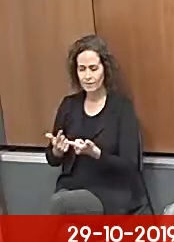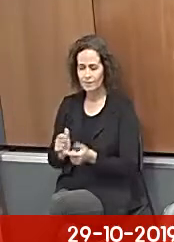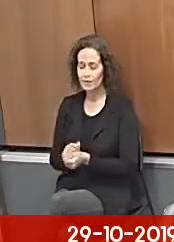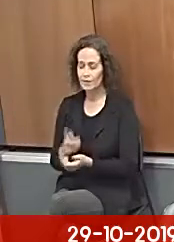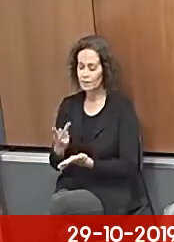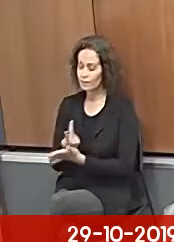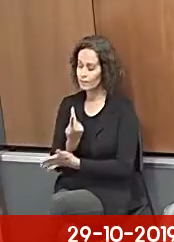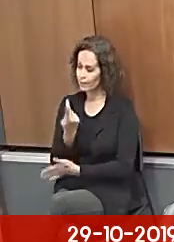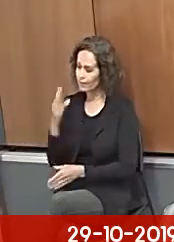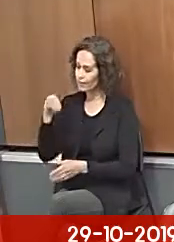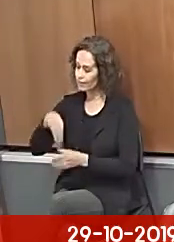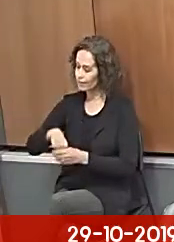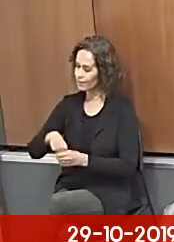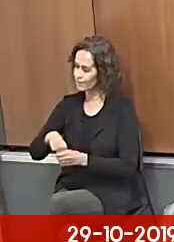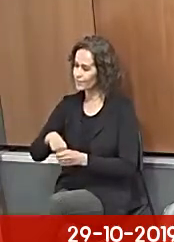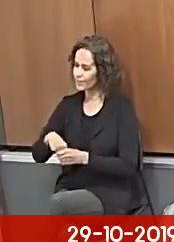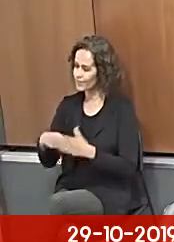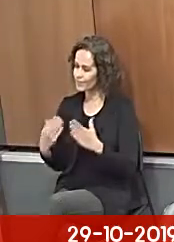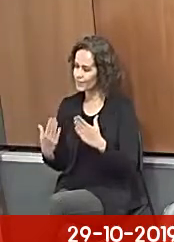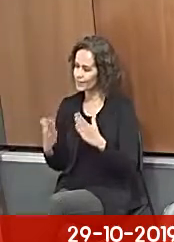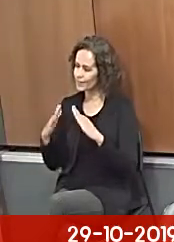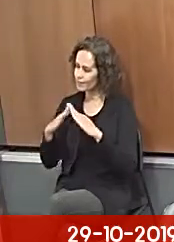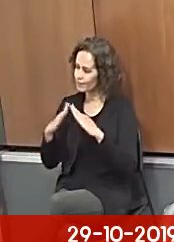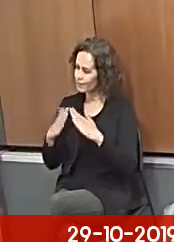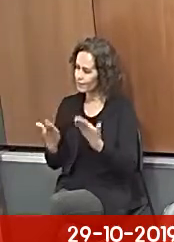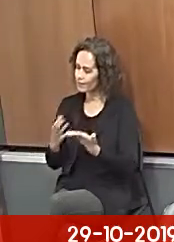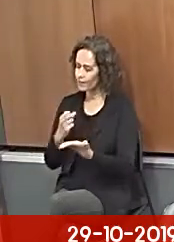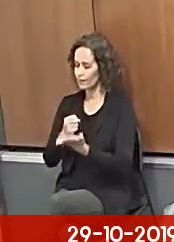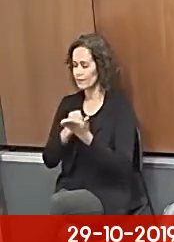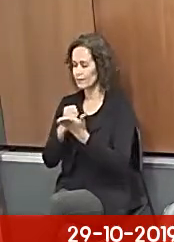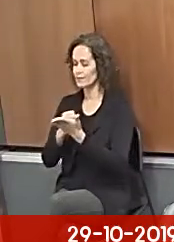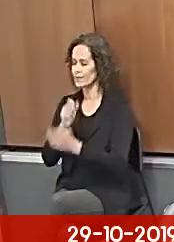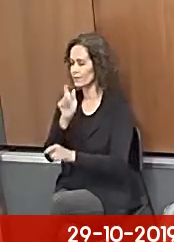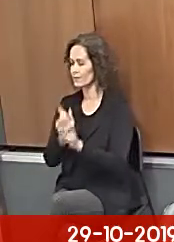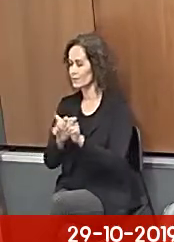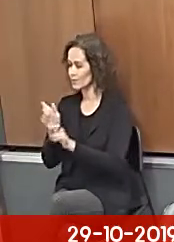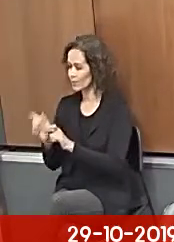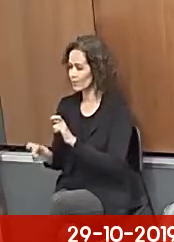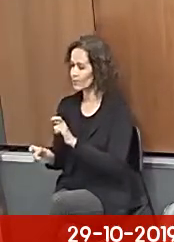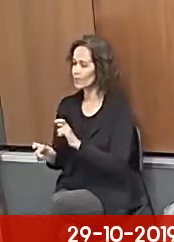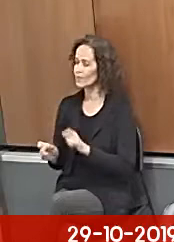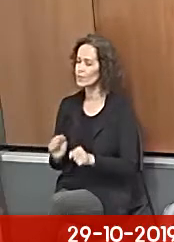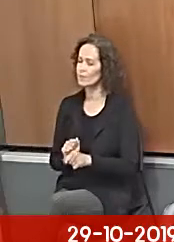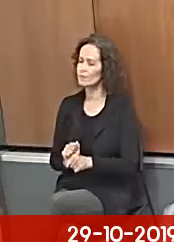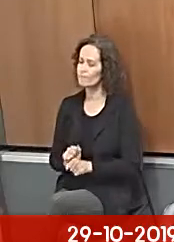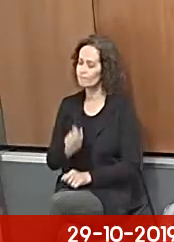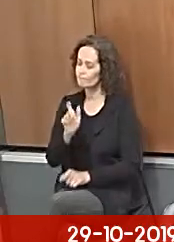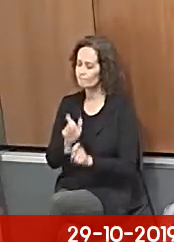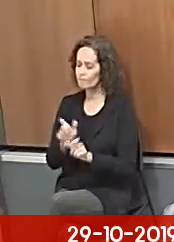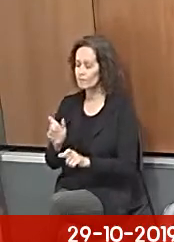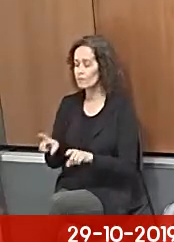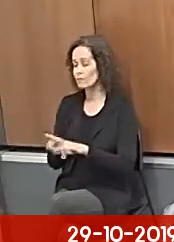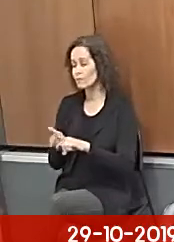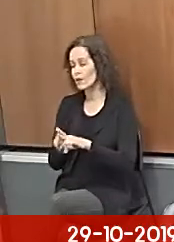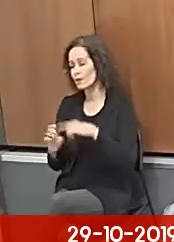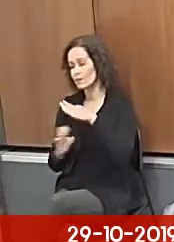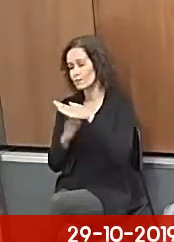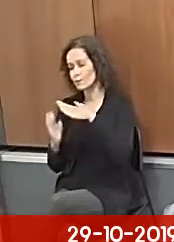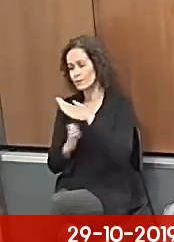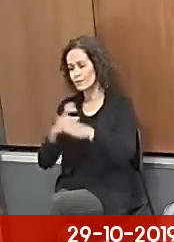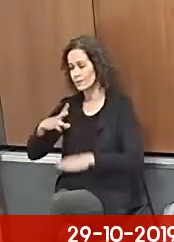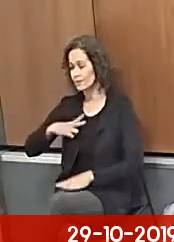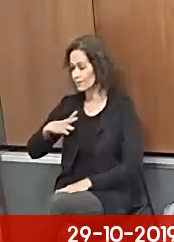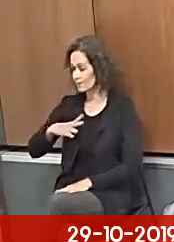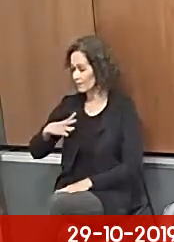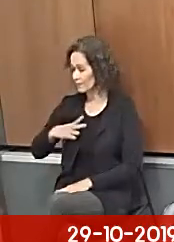dentro da nossa casa, com a ajuda de pessoas físicas, de entes privados e agora também de